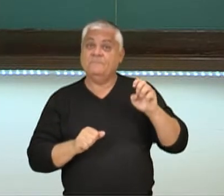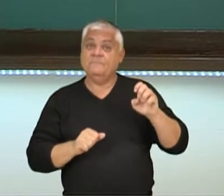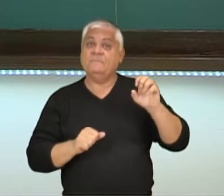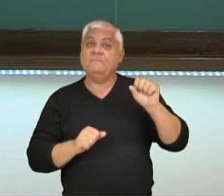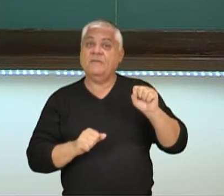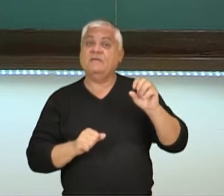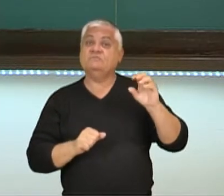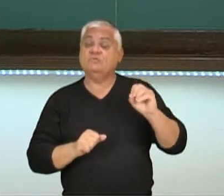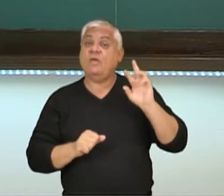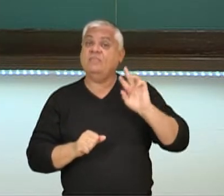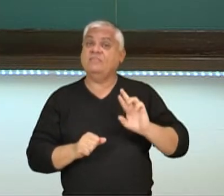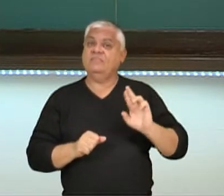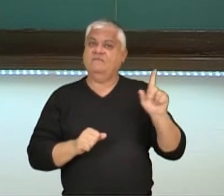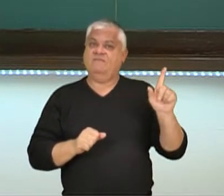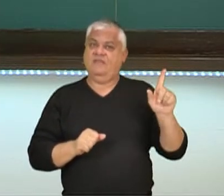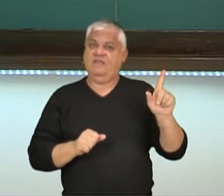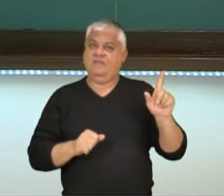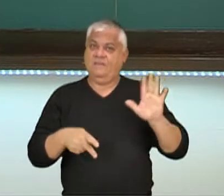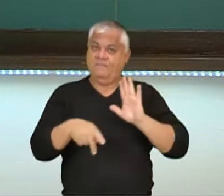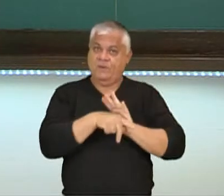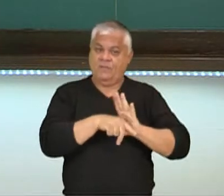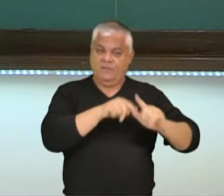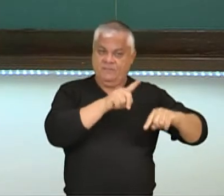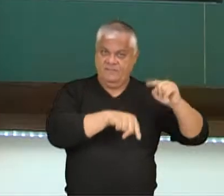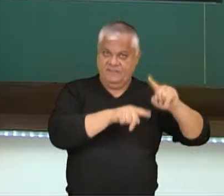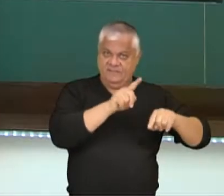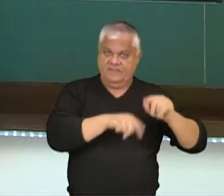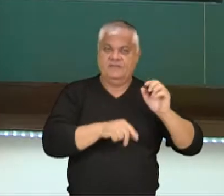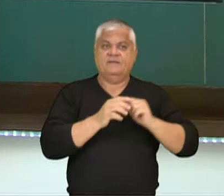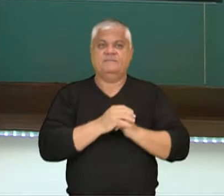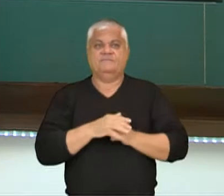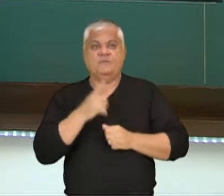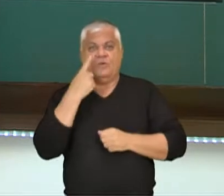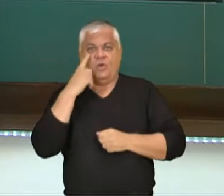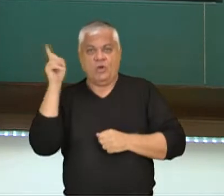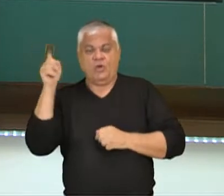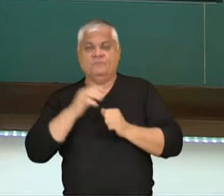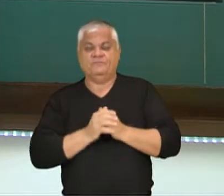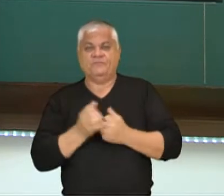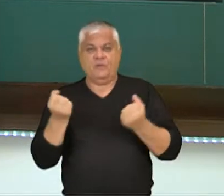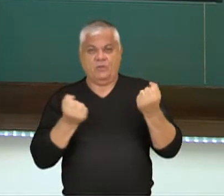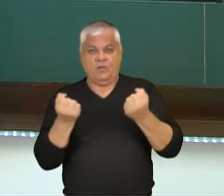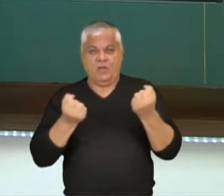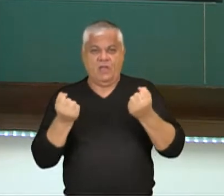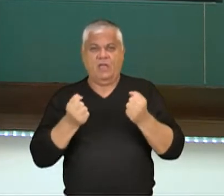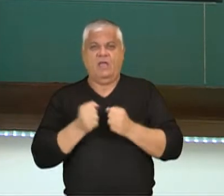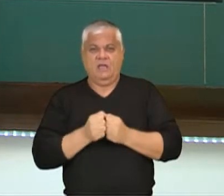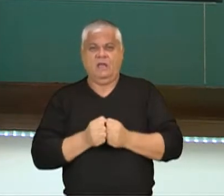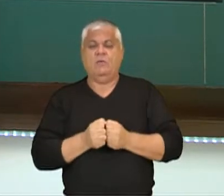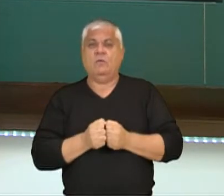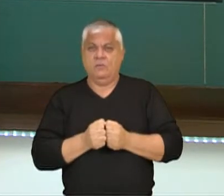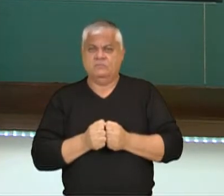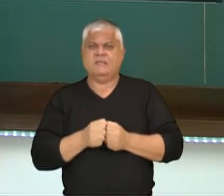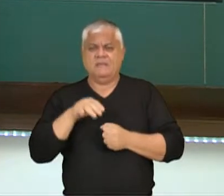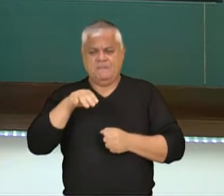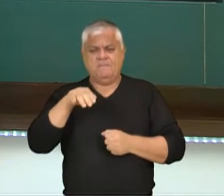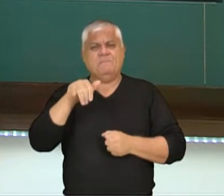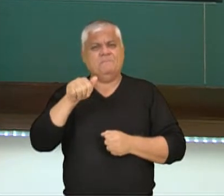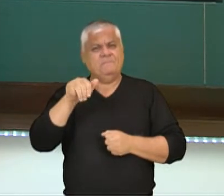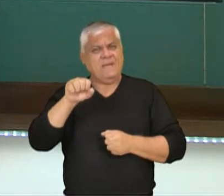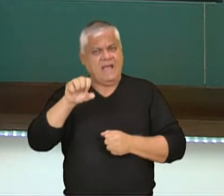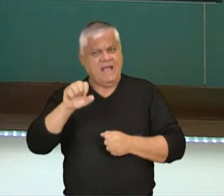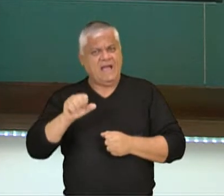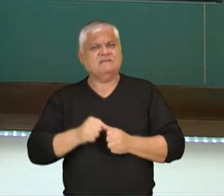é uma propriedade intrínseca da matéria. Então, dá uma olhada aqui. Um carro, ele é maçudo, ele tem bastante massa. Já é difícil